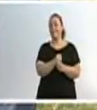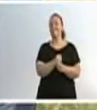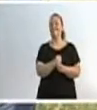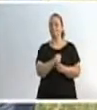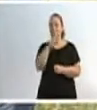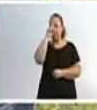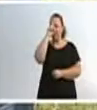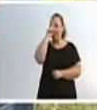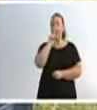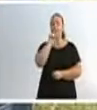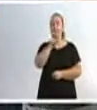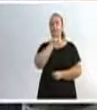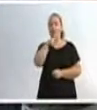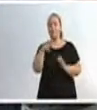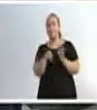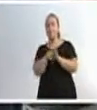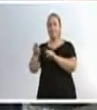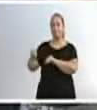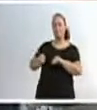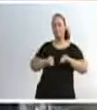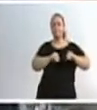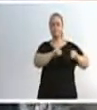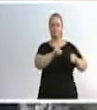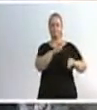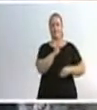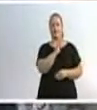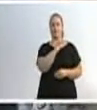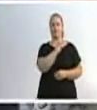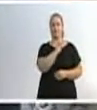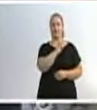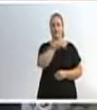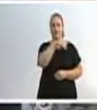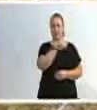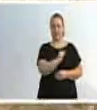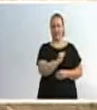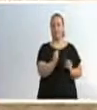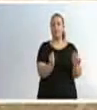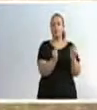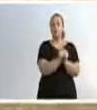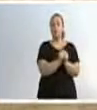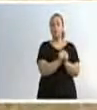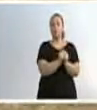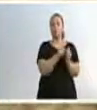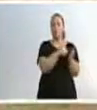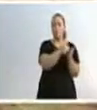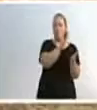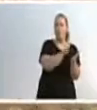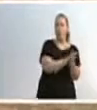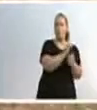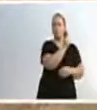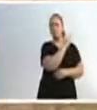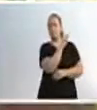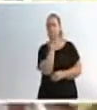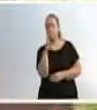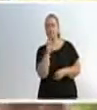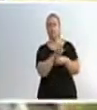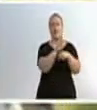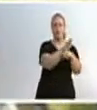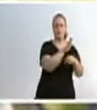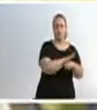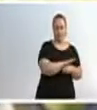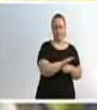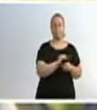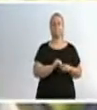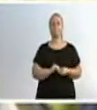é passar o serviço para a FAEMA e utilizar, no atendimento dos animais, os recursos das multas ambientais. Bruno Cunha